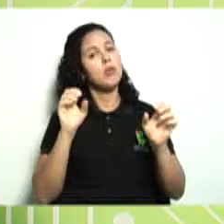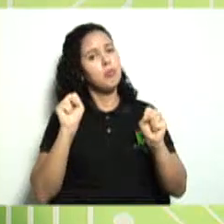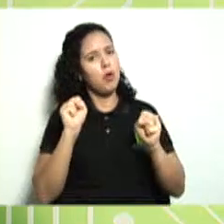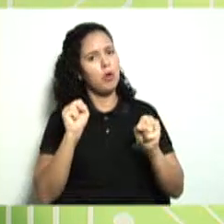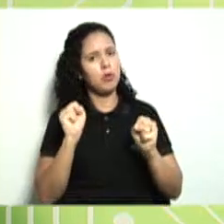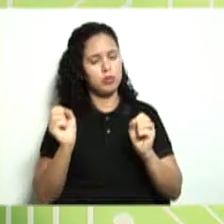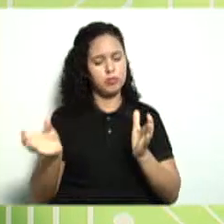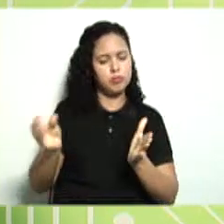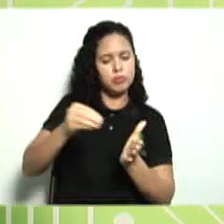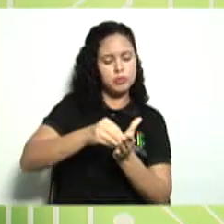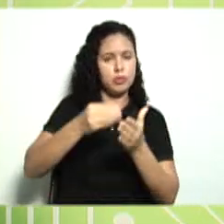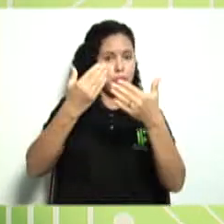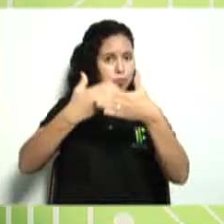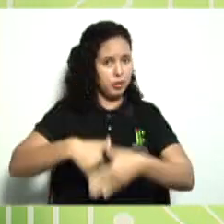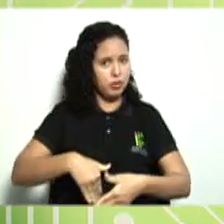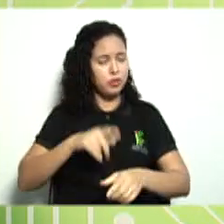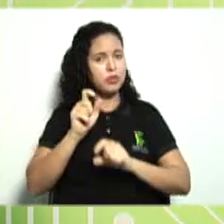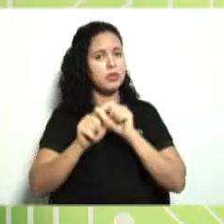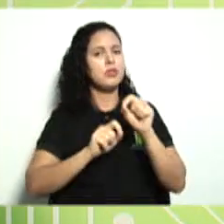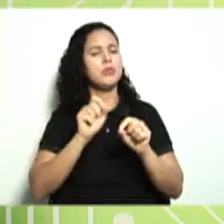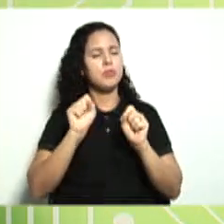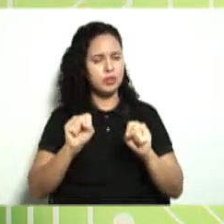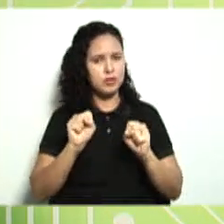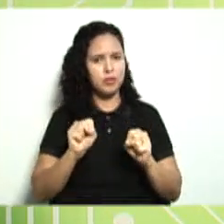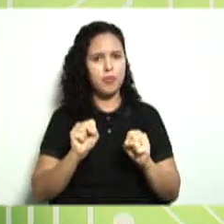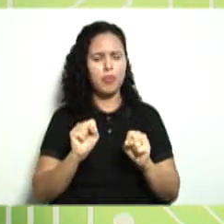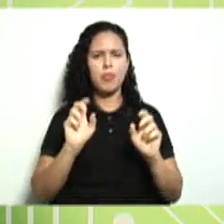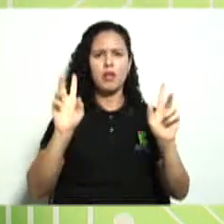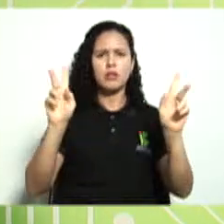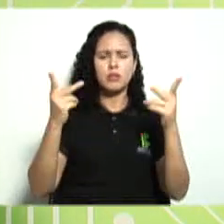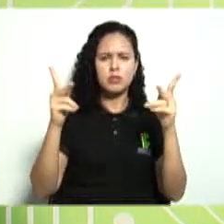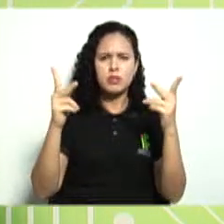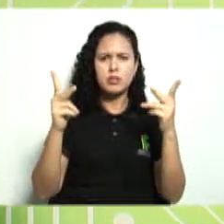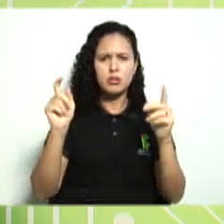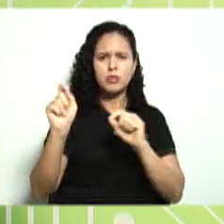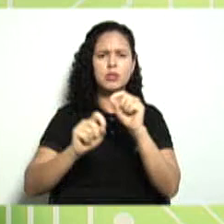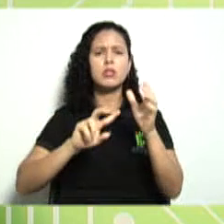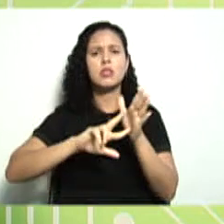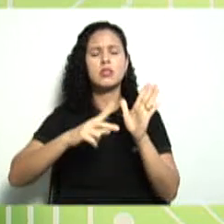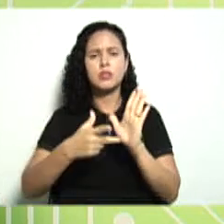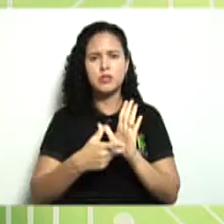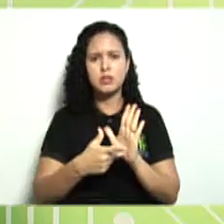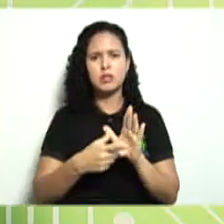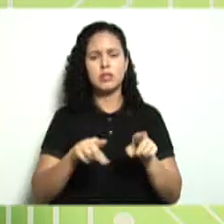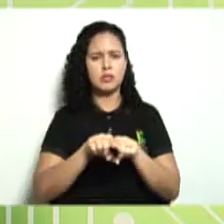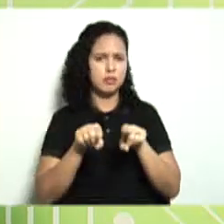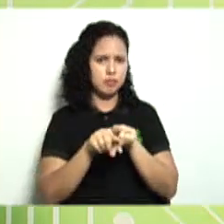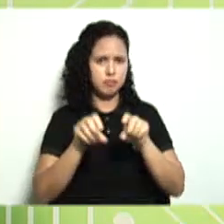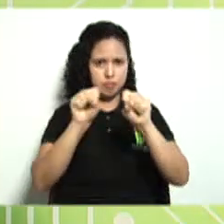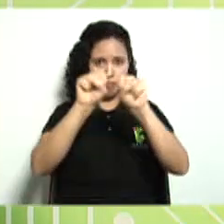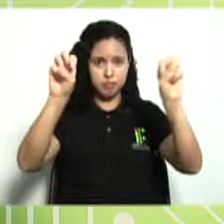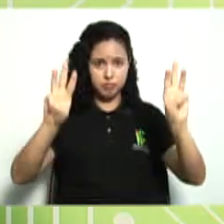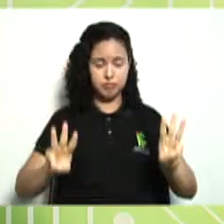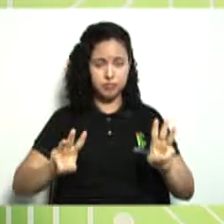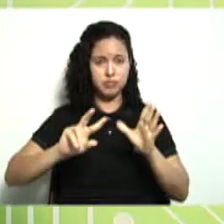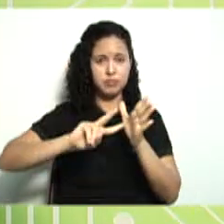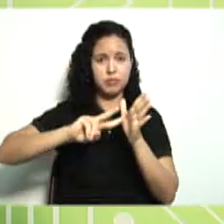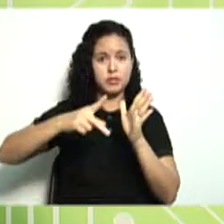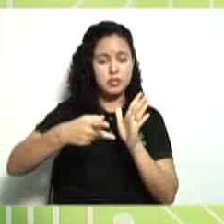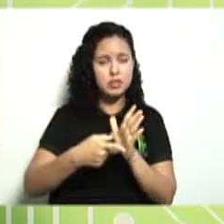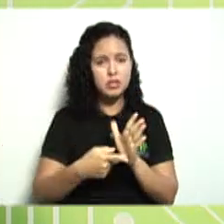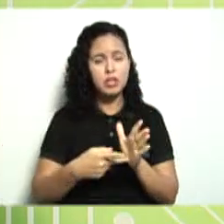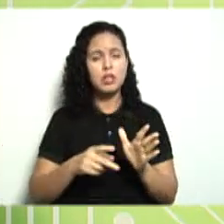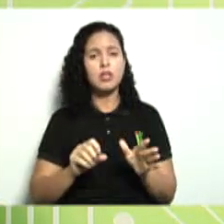que interpretar. O software, ele é o que mesmo? O hardware, ele é que parte do computador? Em que situação eu